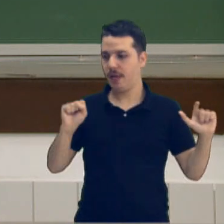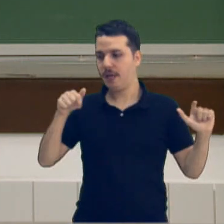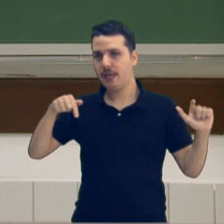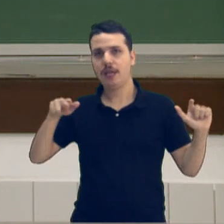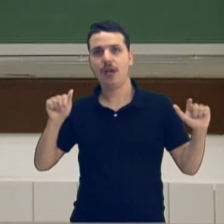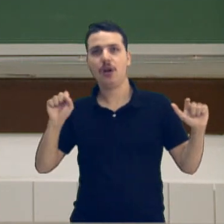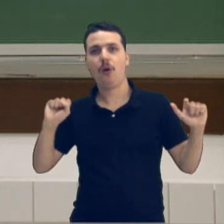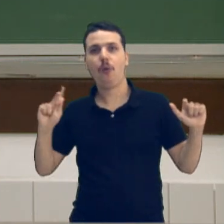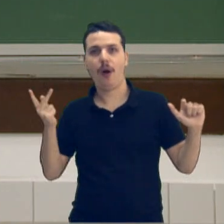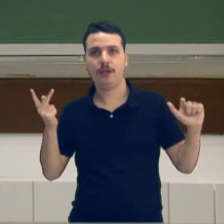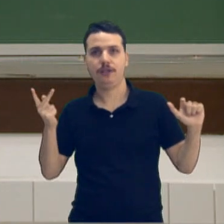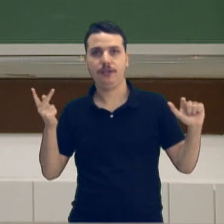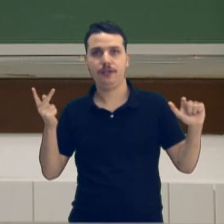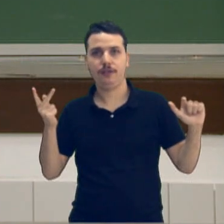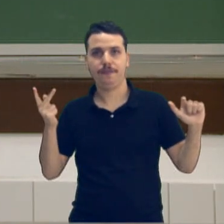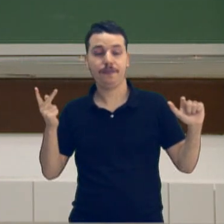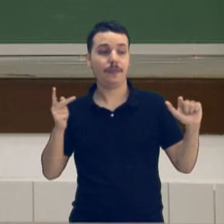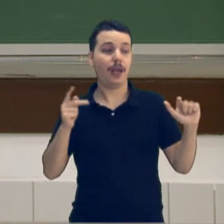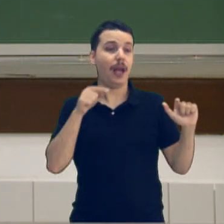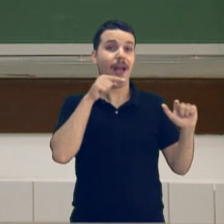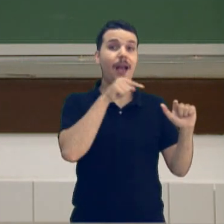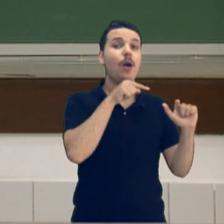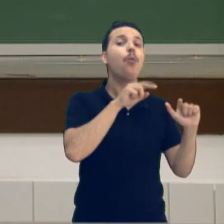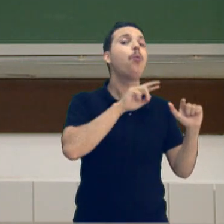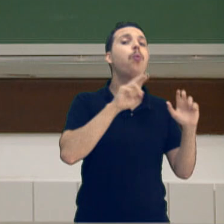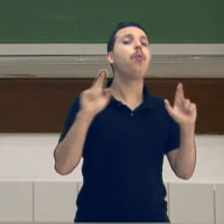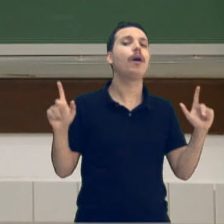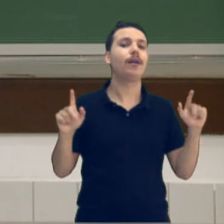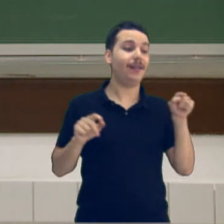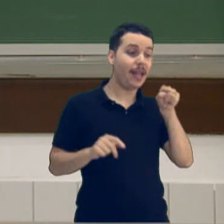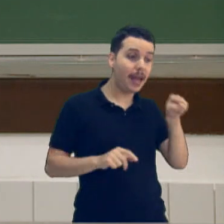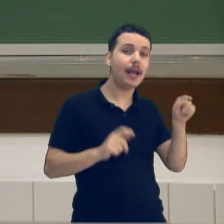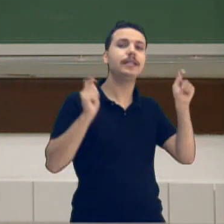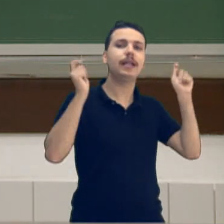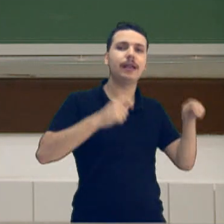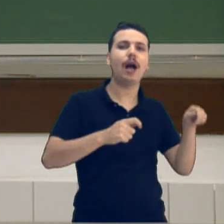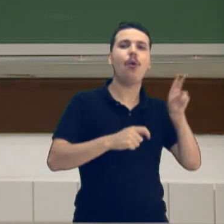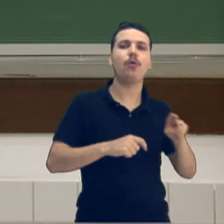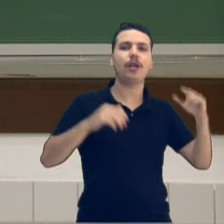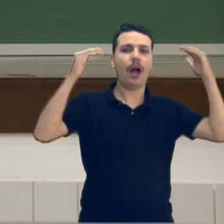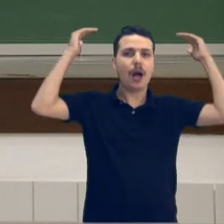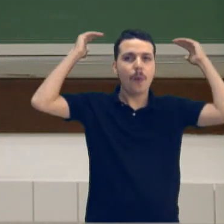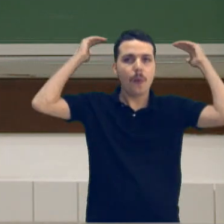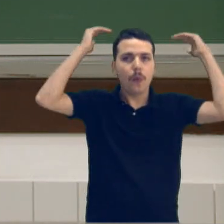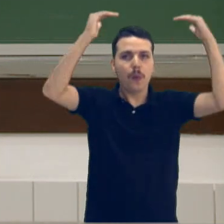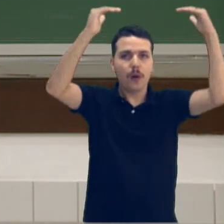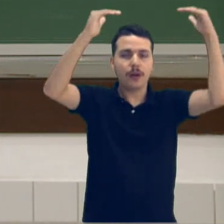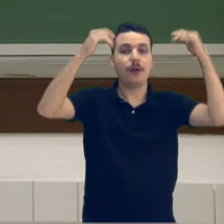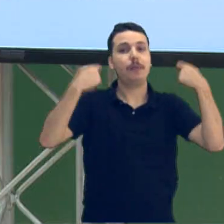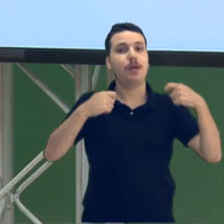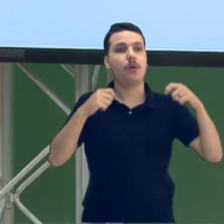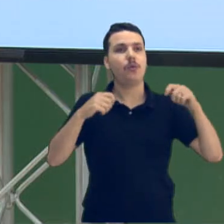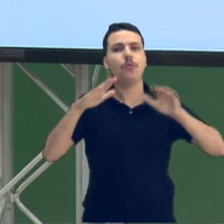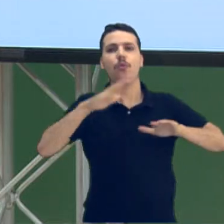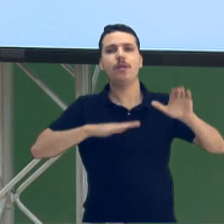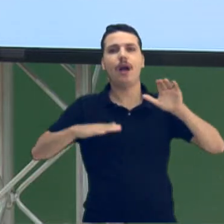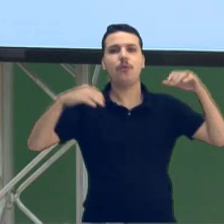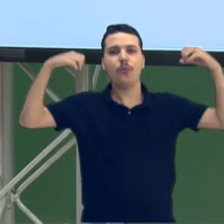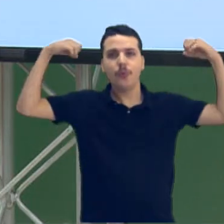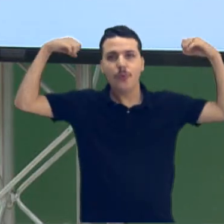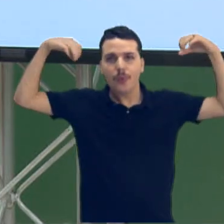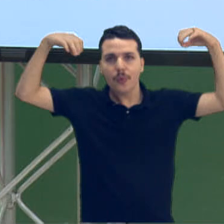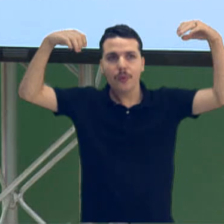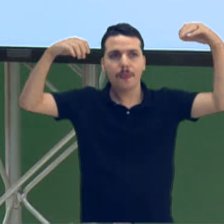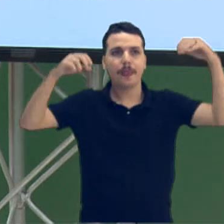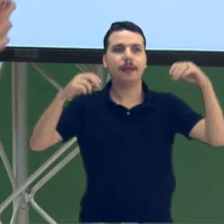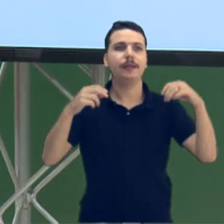o teto faz parte. Então, a gente observa que tem que ter todo um cuidado quanto à iluminação. Não é recomendado